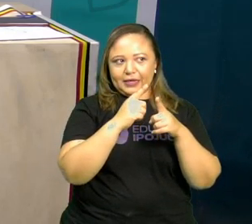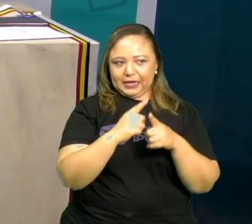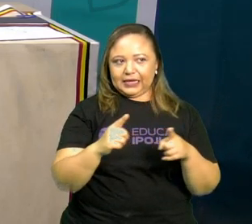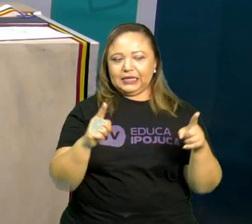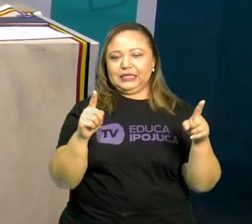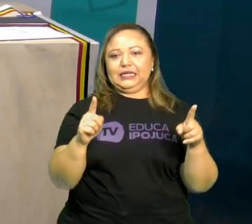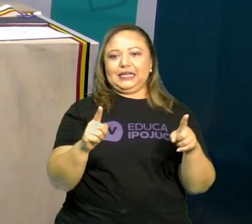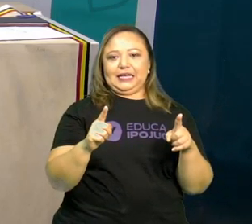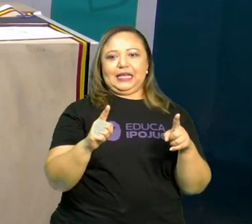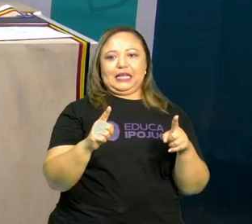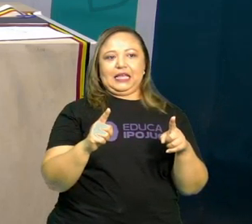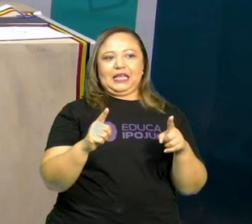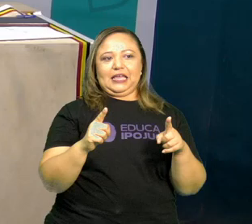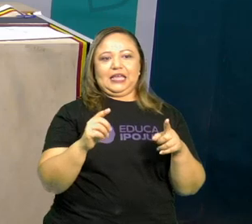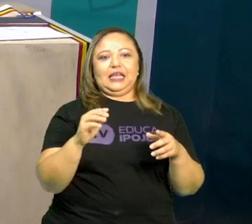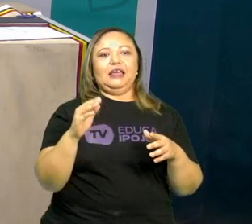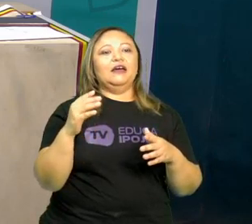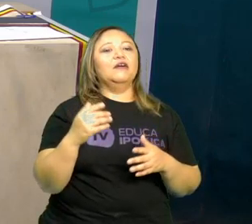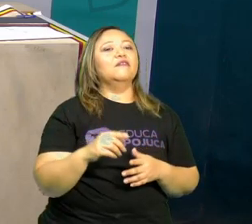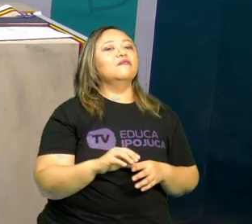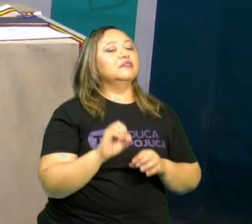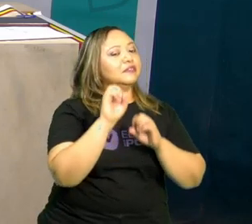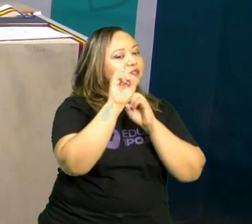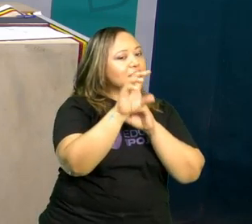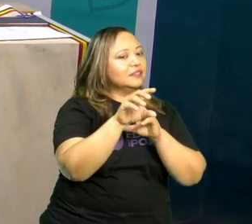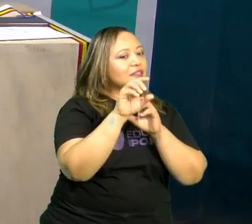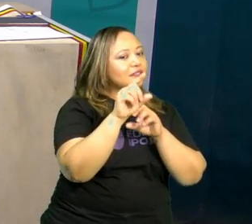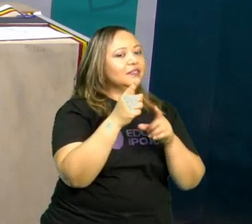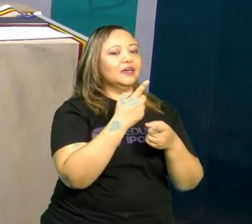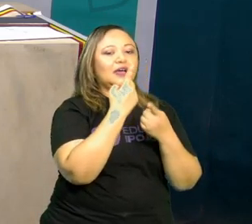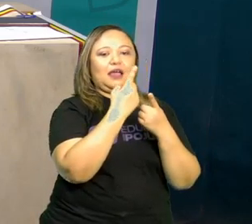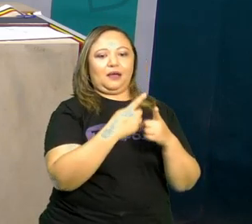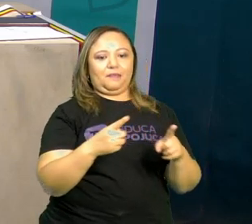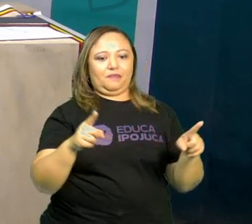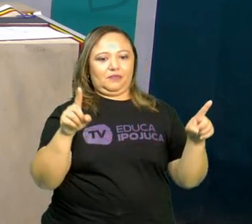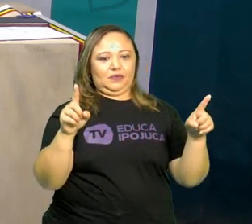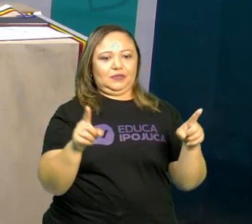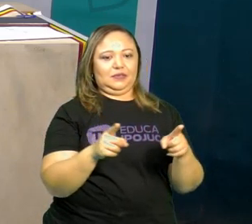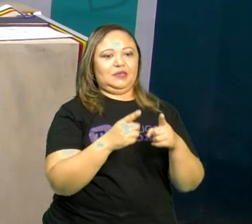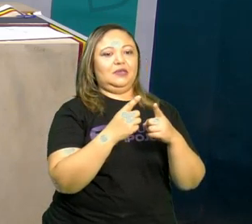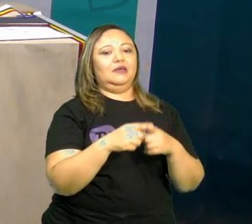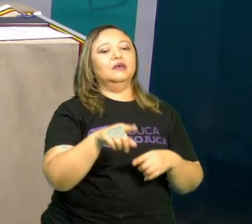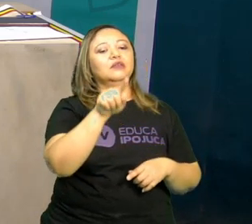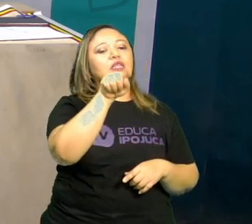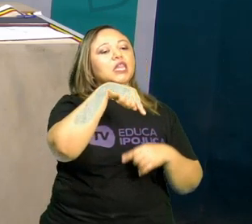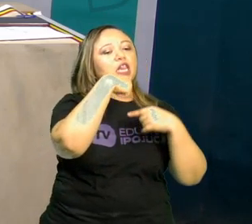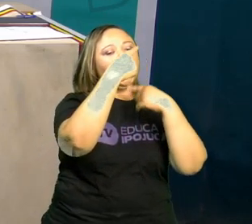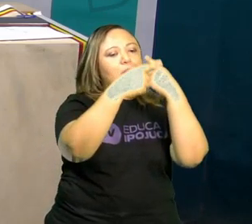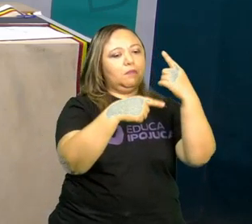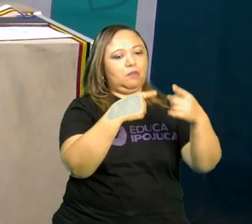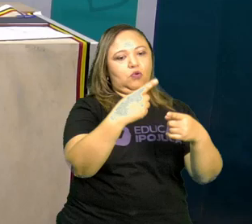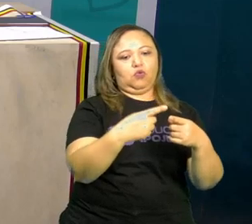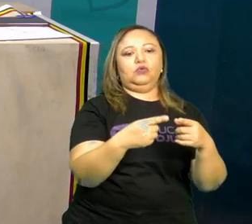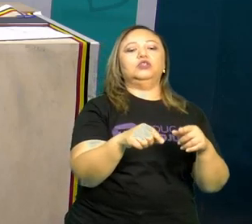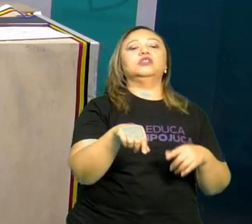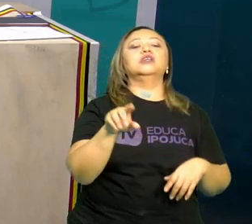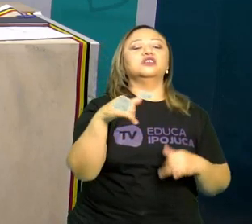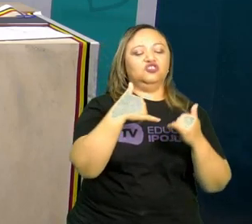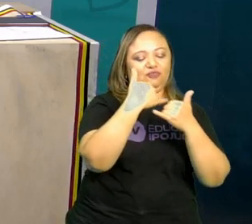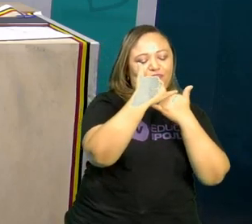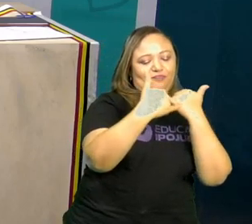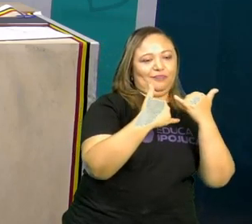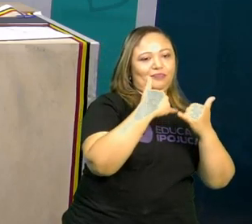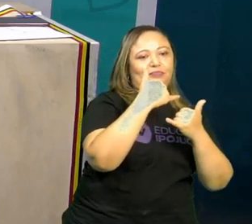o presta atenção a gente se arruma vai ensinar vocês a musiquinha para depois a gente fazer a